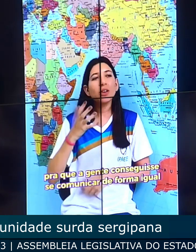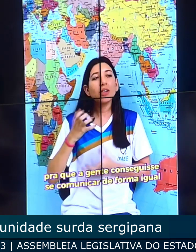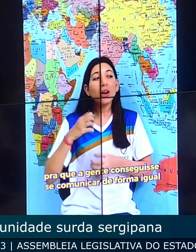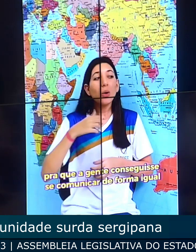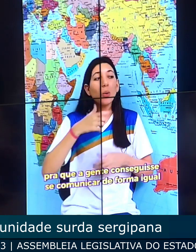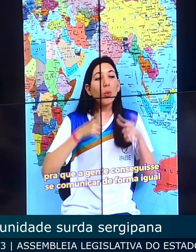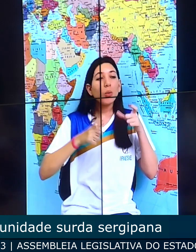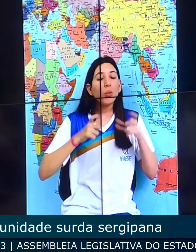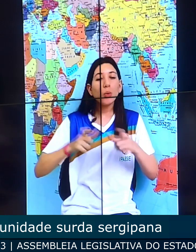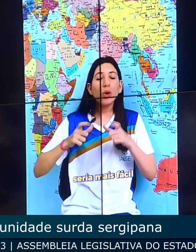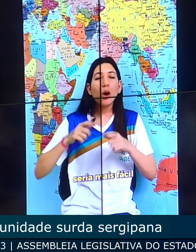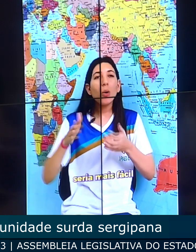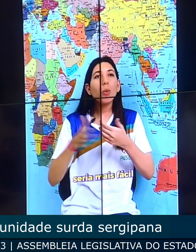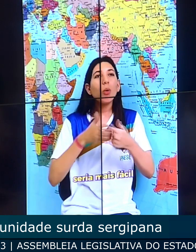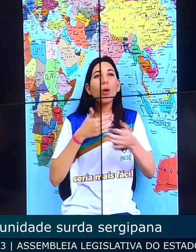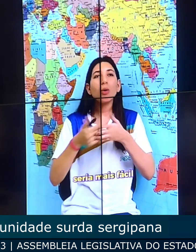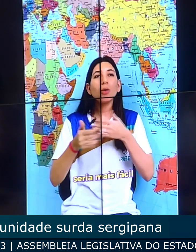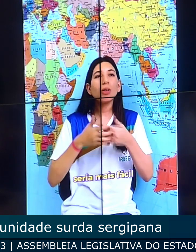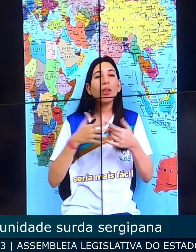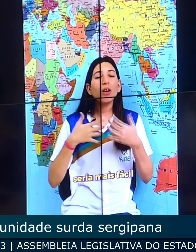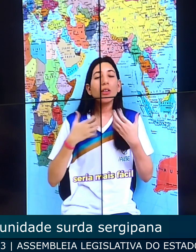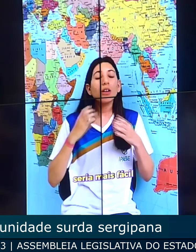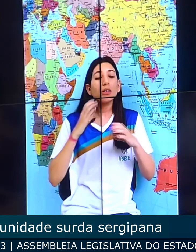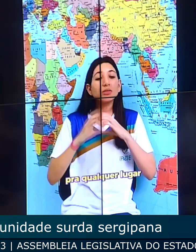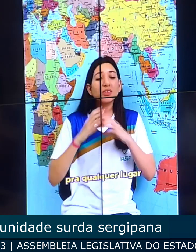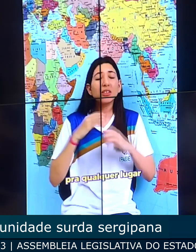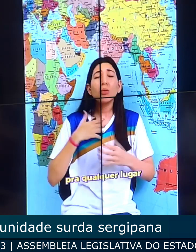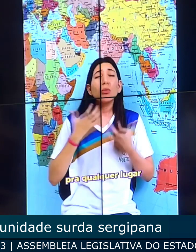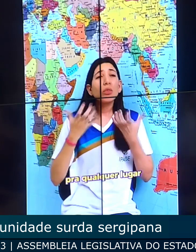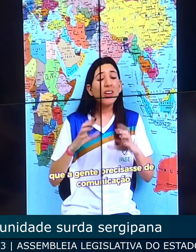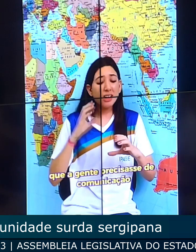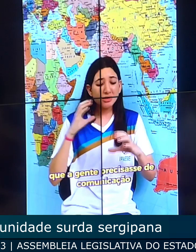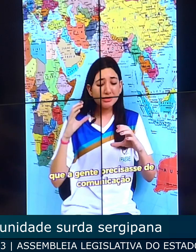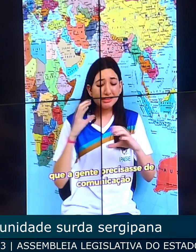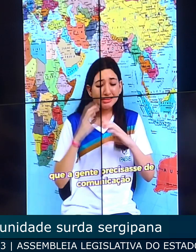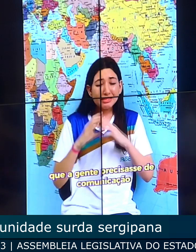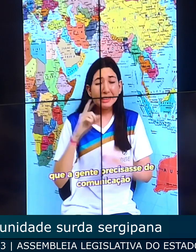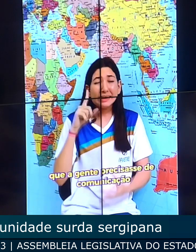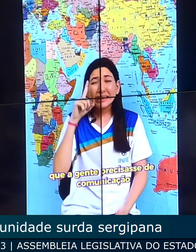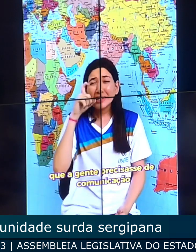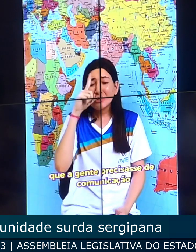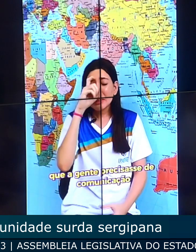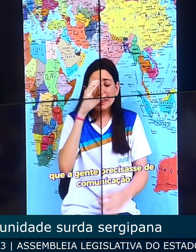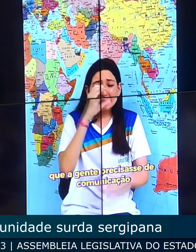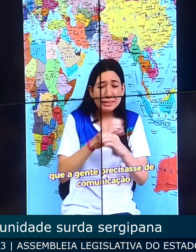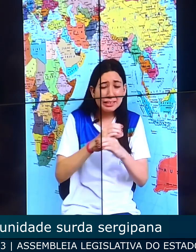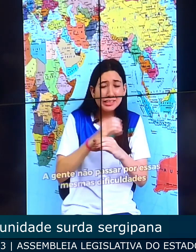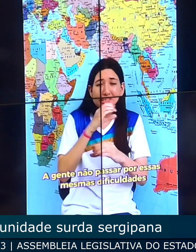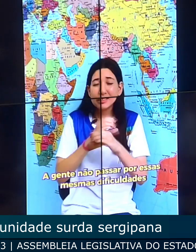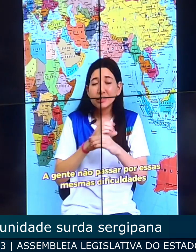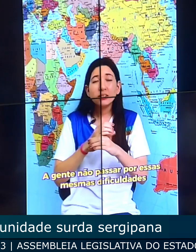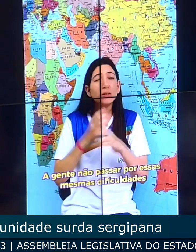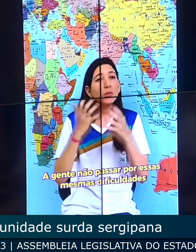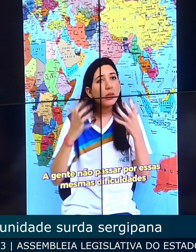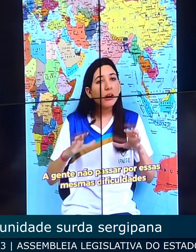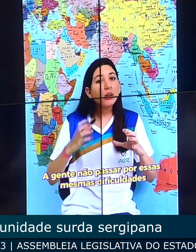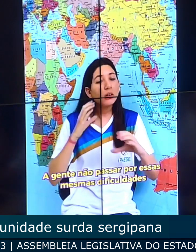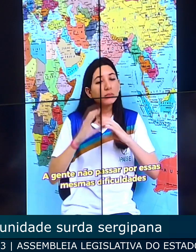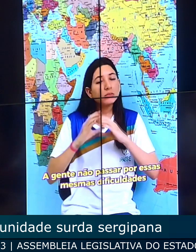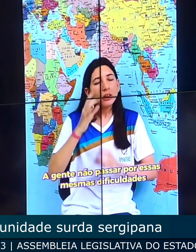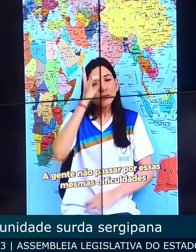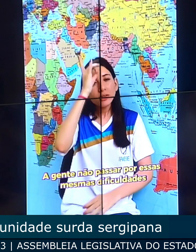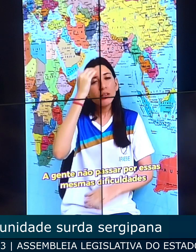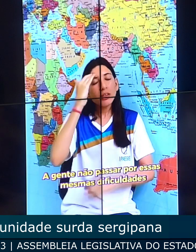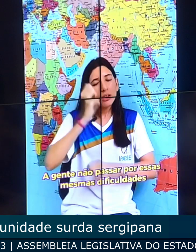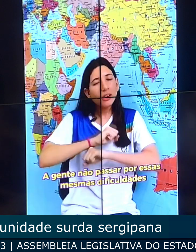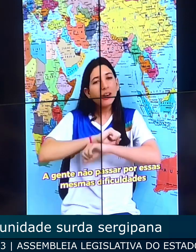forma igual. Seria mais fácil para qualquer lugar que a gente precisasse de comunicação, a gente não passar por